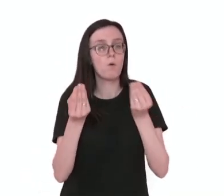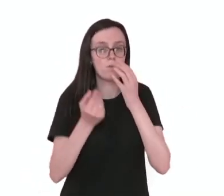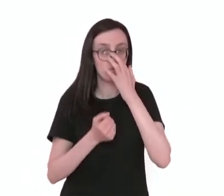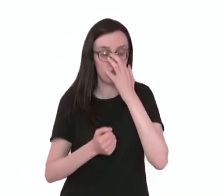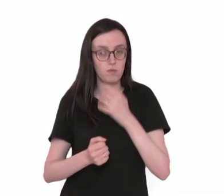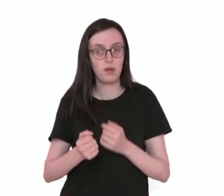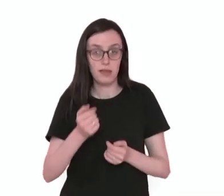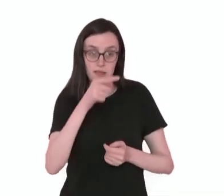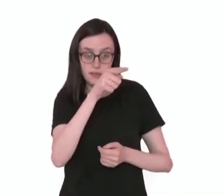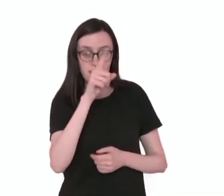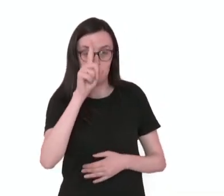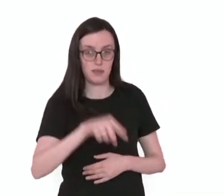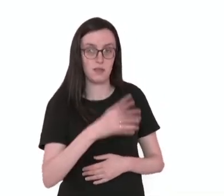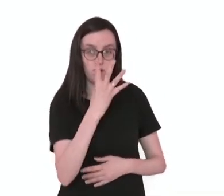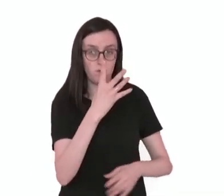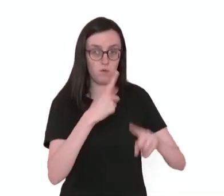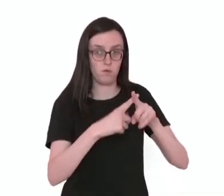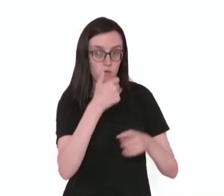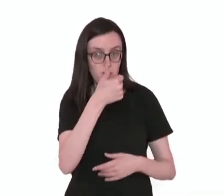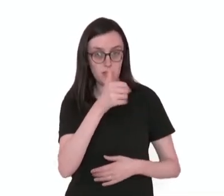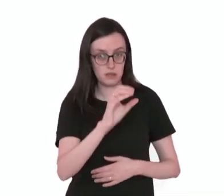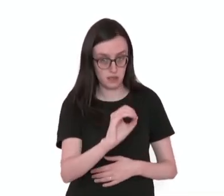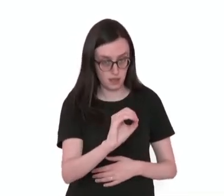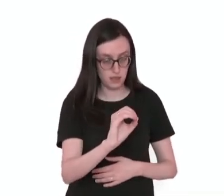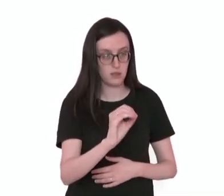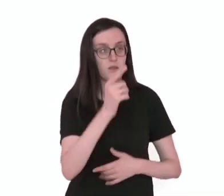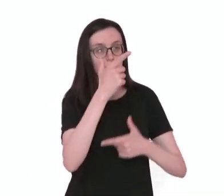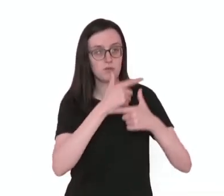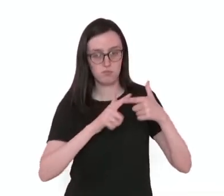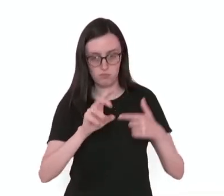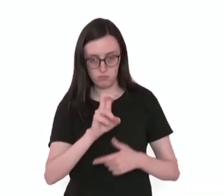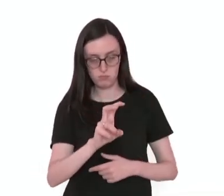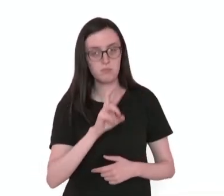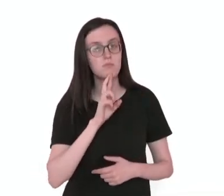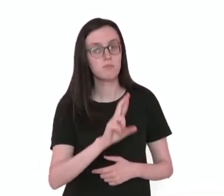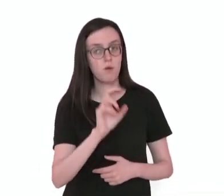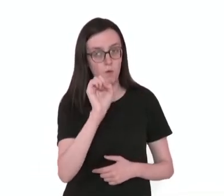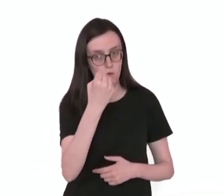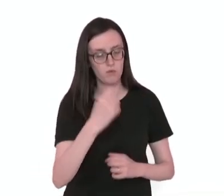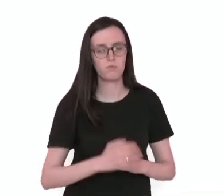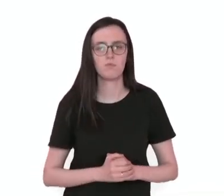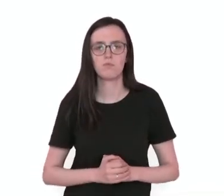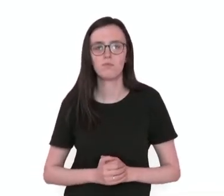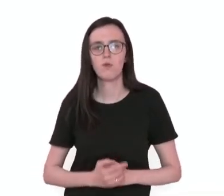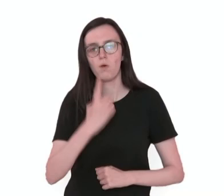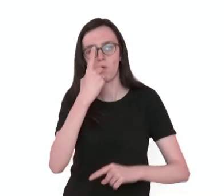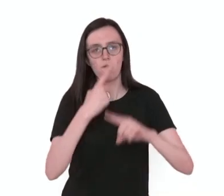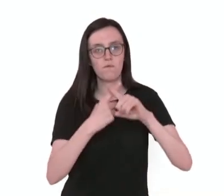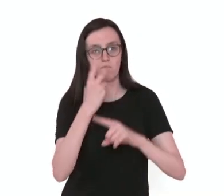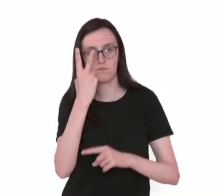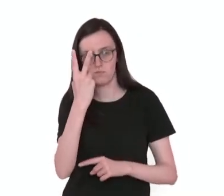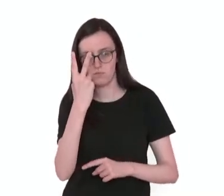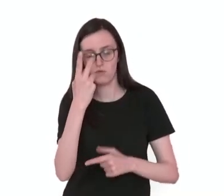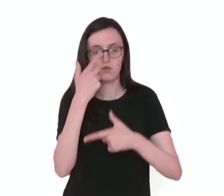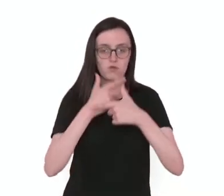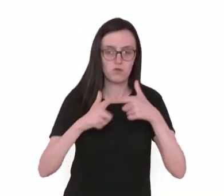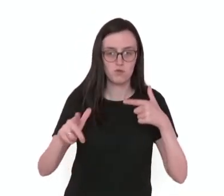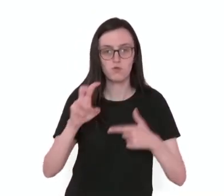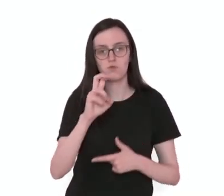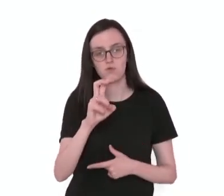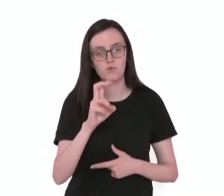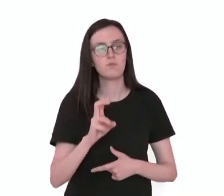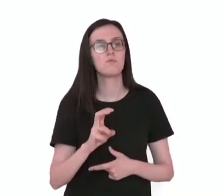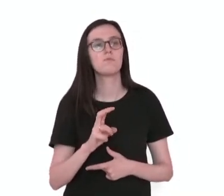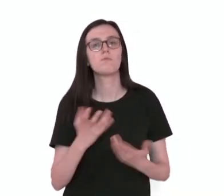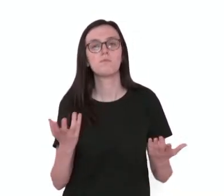vamos fazer 4 vezes 10, 40, dividido por 5, 8. 1 vezes 2, 2, dividido por